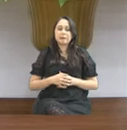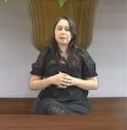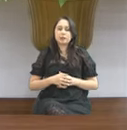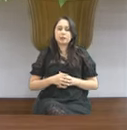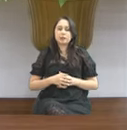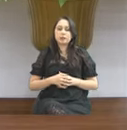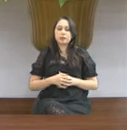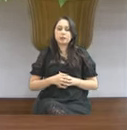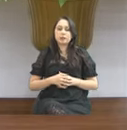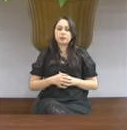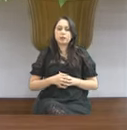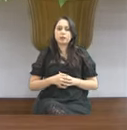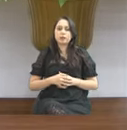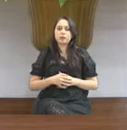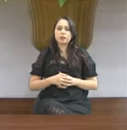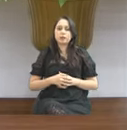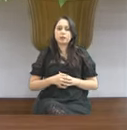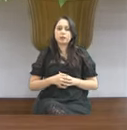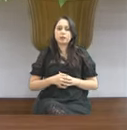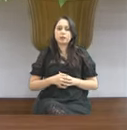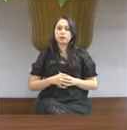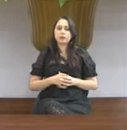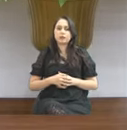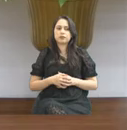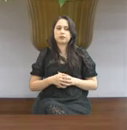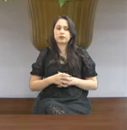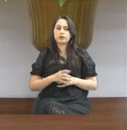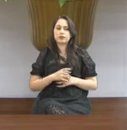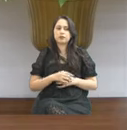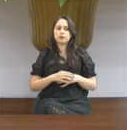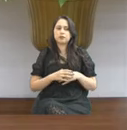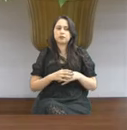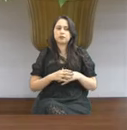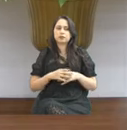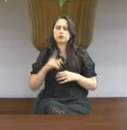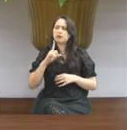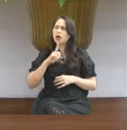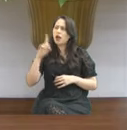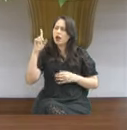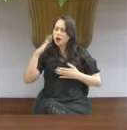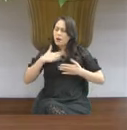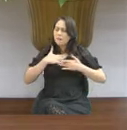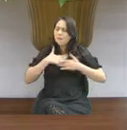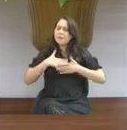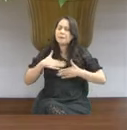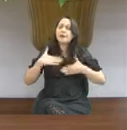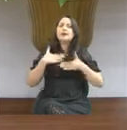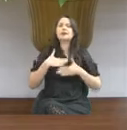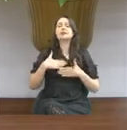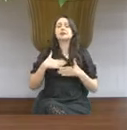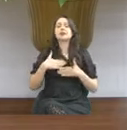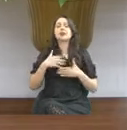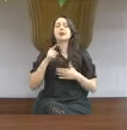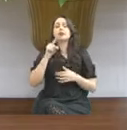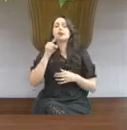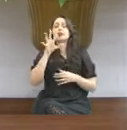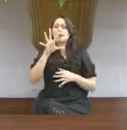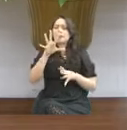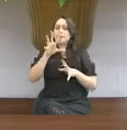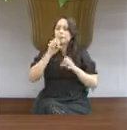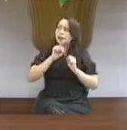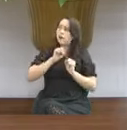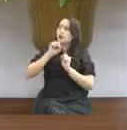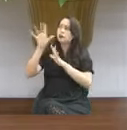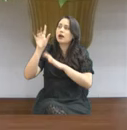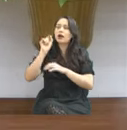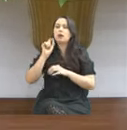Ele tem prazer de você jogar sobre ele. O que é que você tem que jogar sobre ele? Aí a